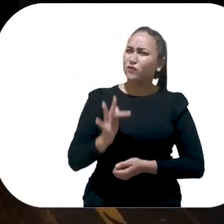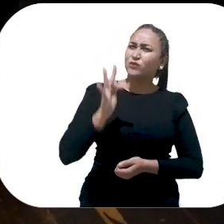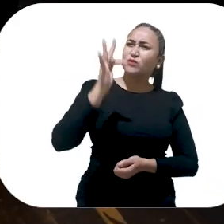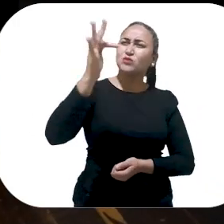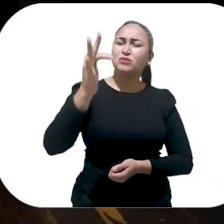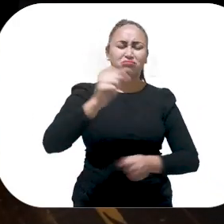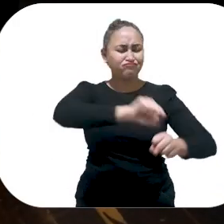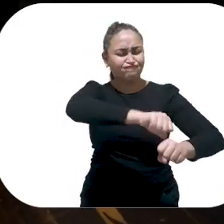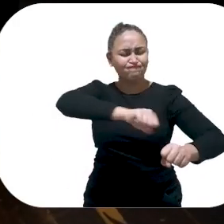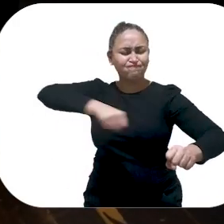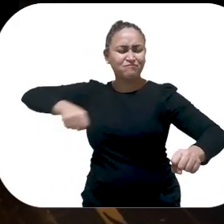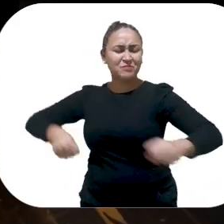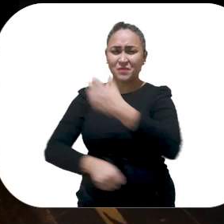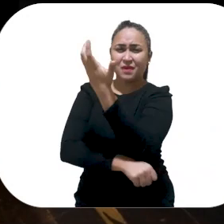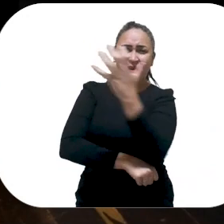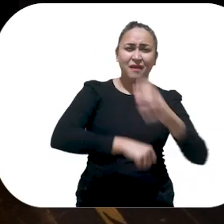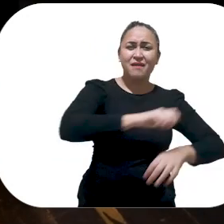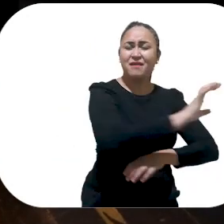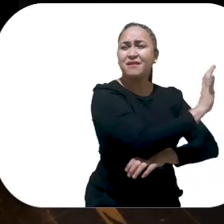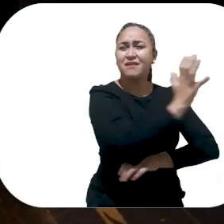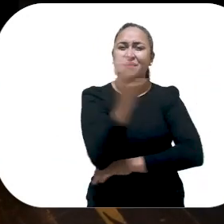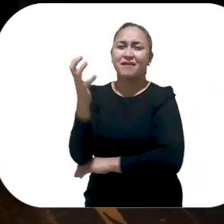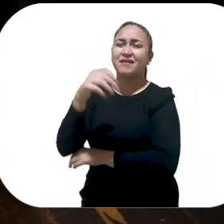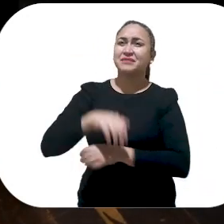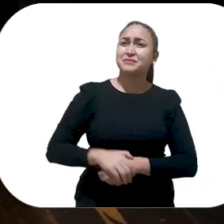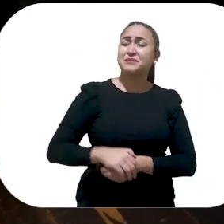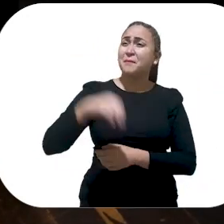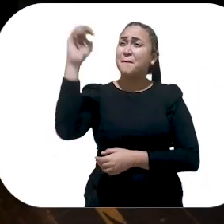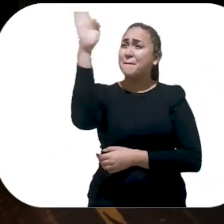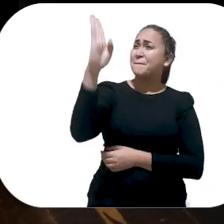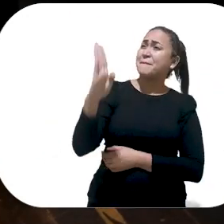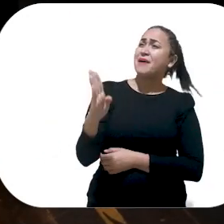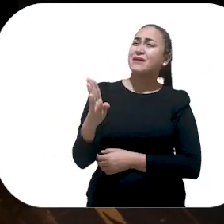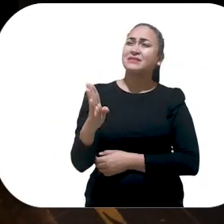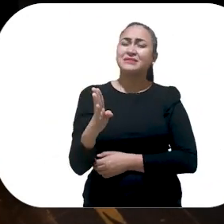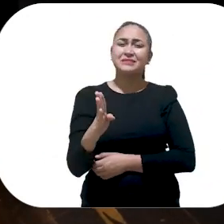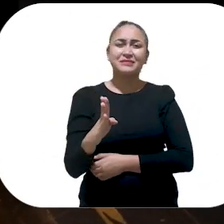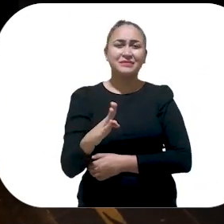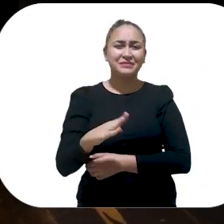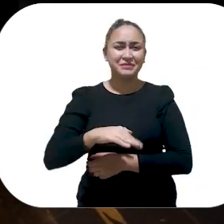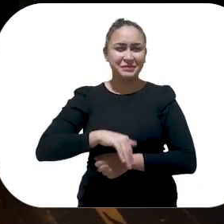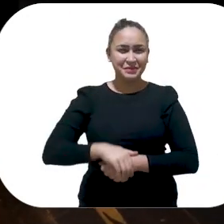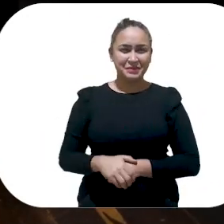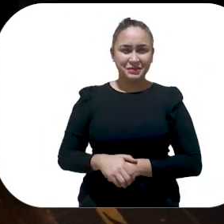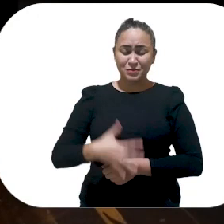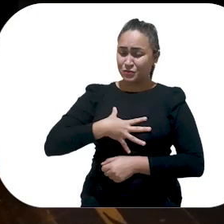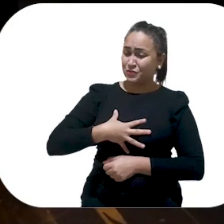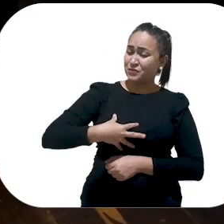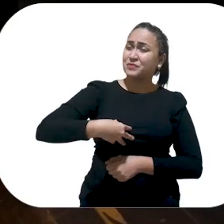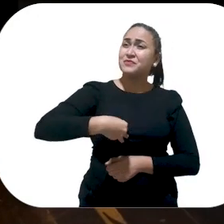essa grandeza. És tu, Brasil. Dos filhos